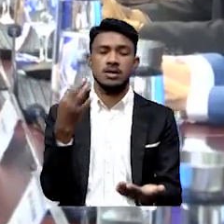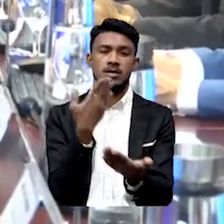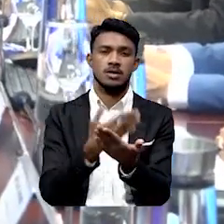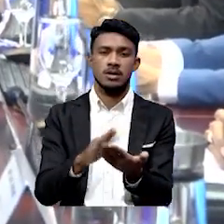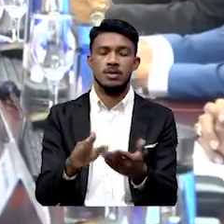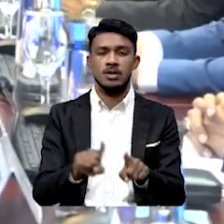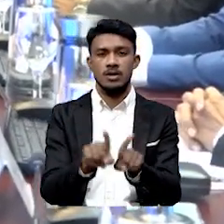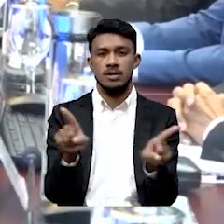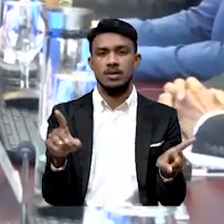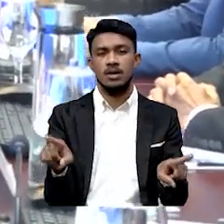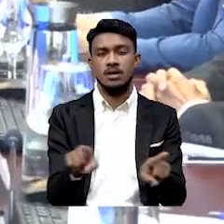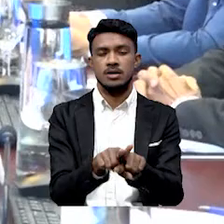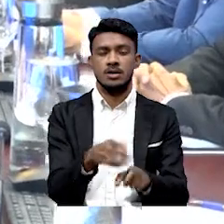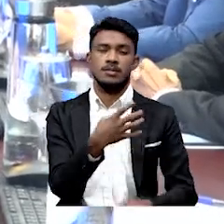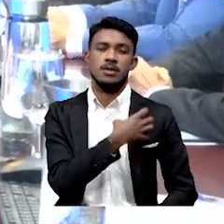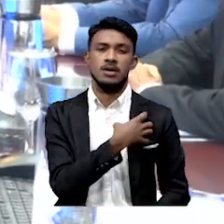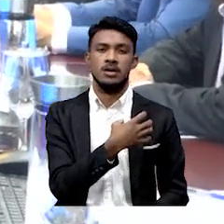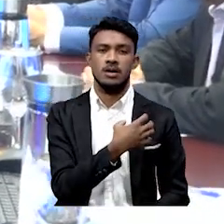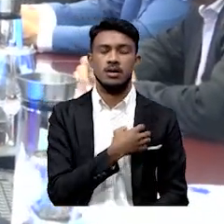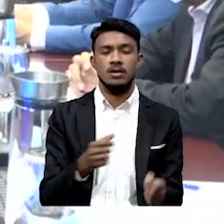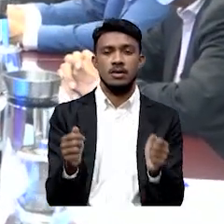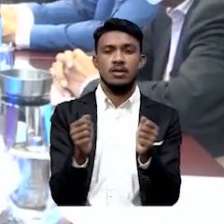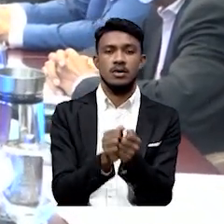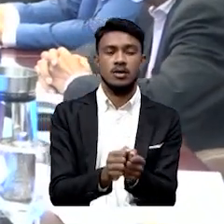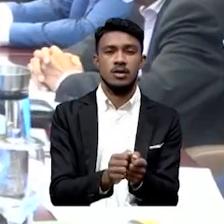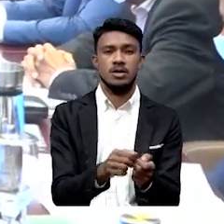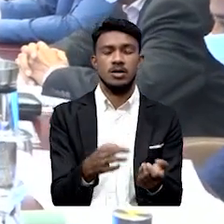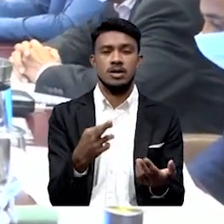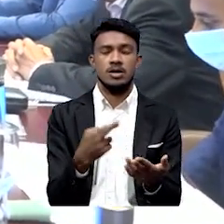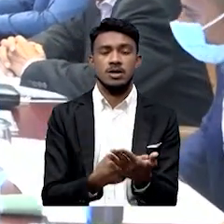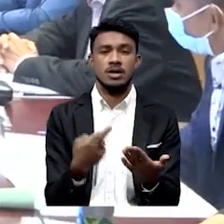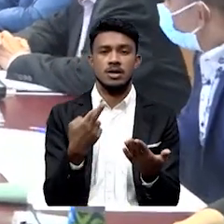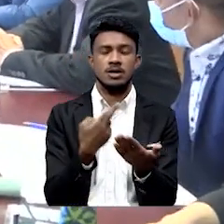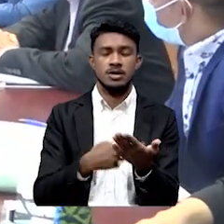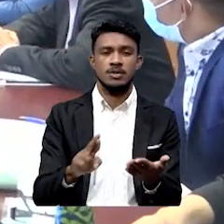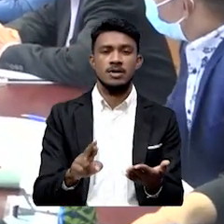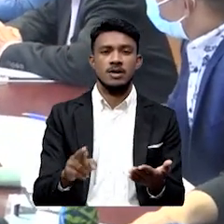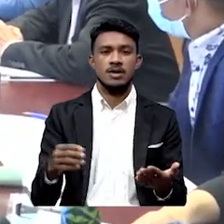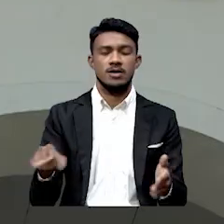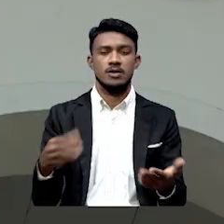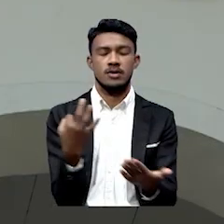diferença remuneração PNTL nian, o regime salarial fom ba membro PNTL,